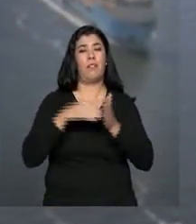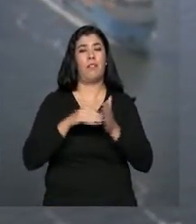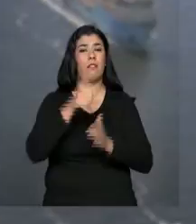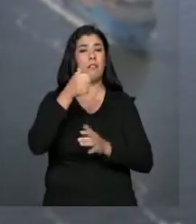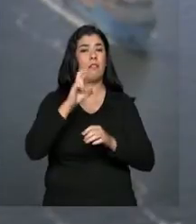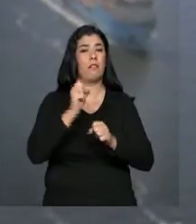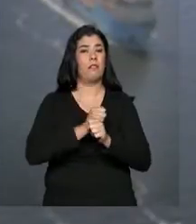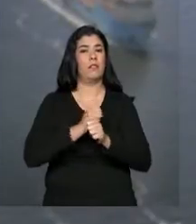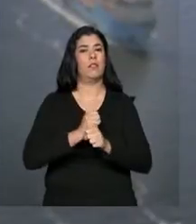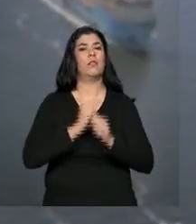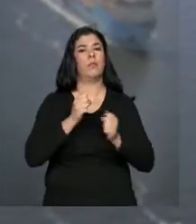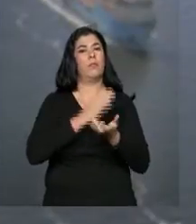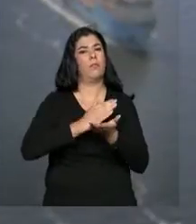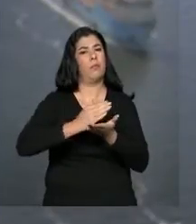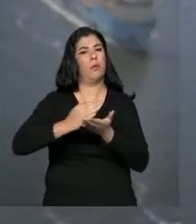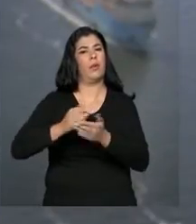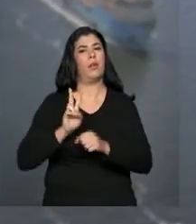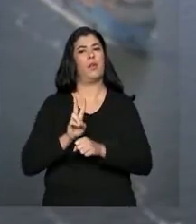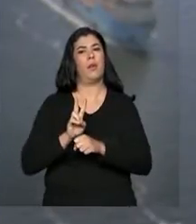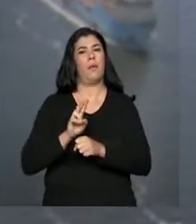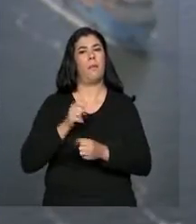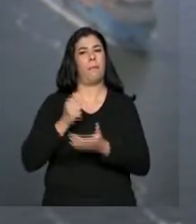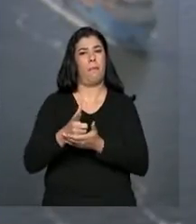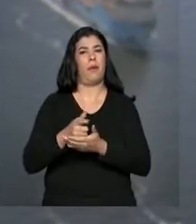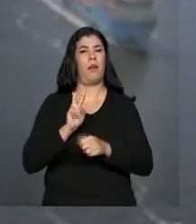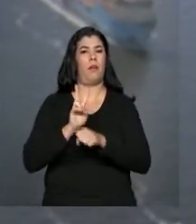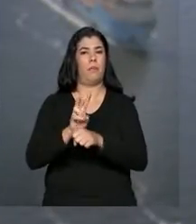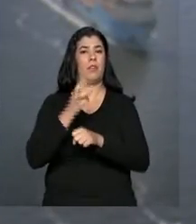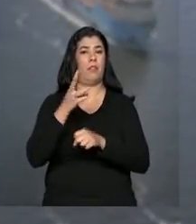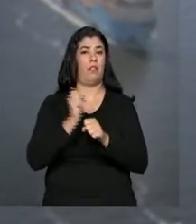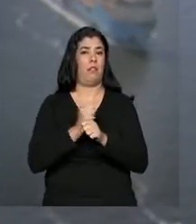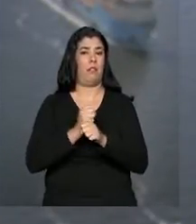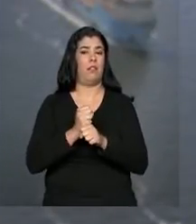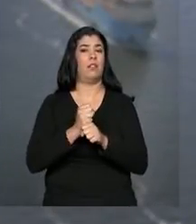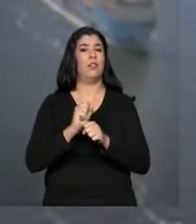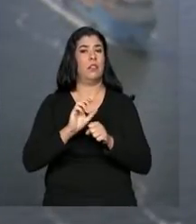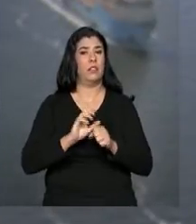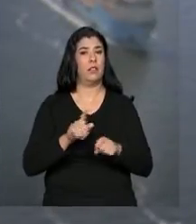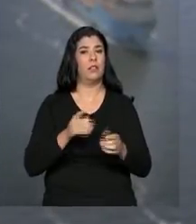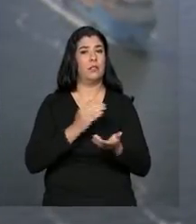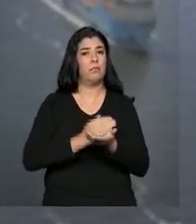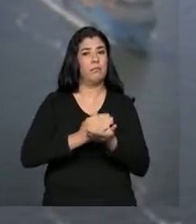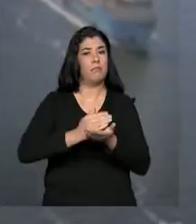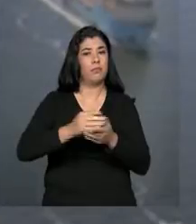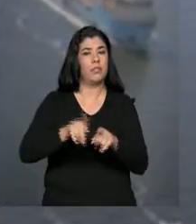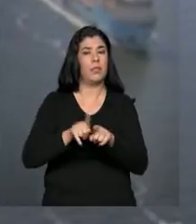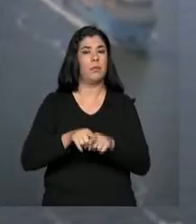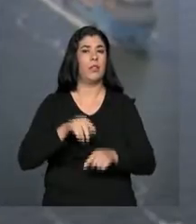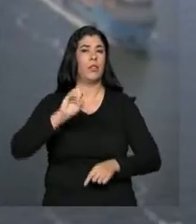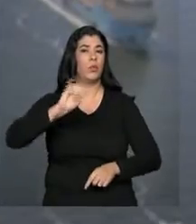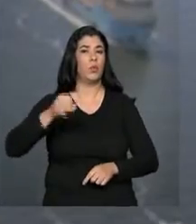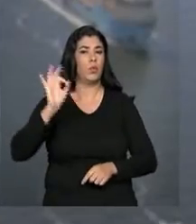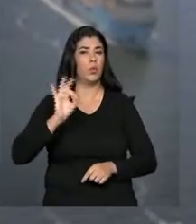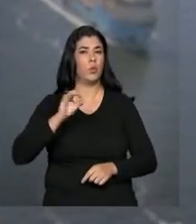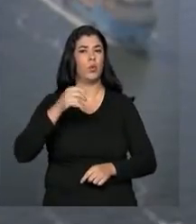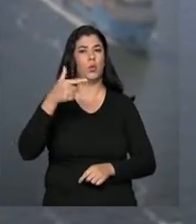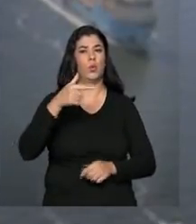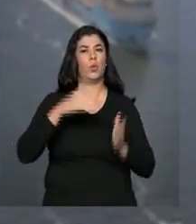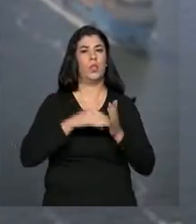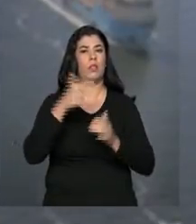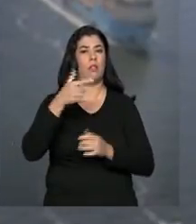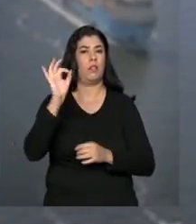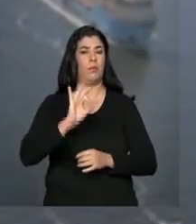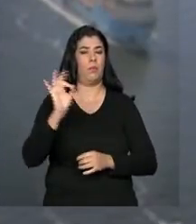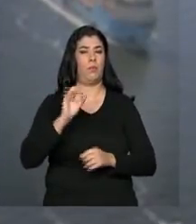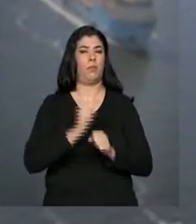15 anos para pagar os empréstimos, com 3 anos de carência e juros de 2 a 3% ao ano. Participam